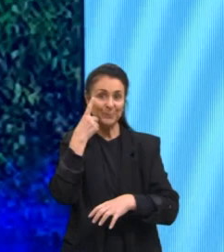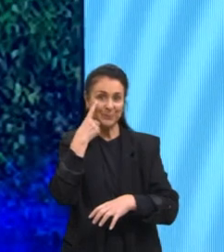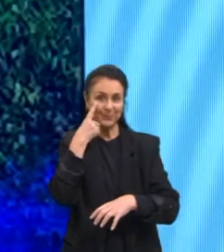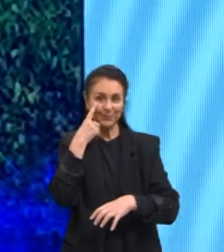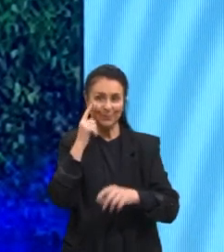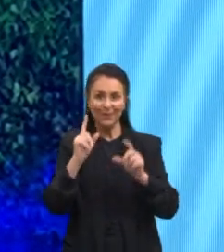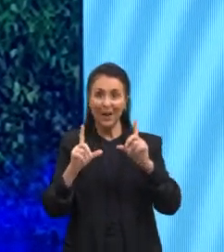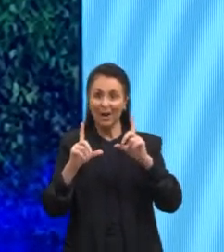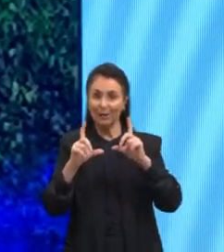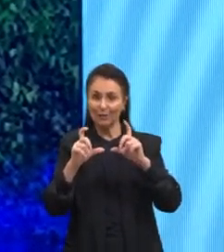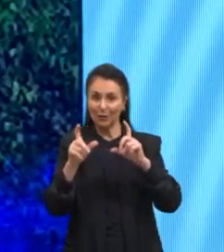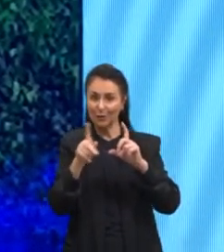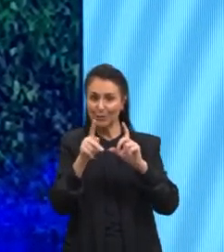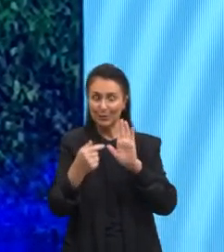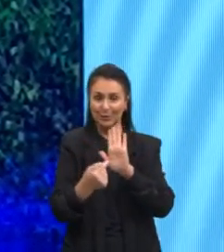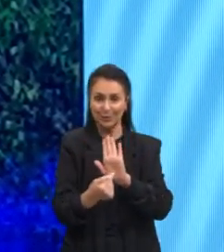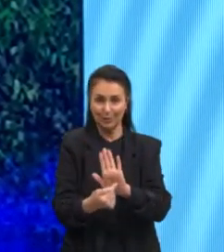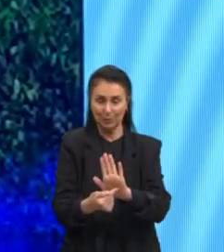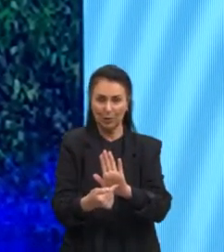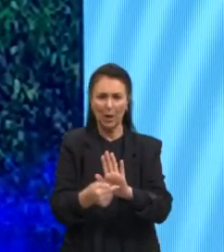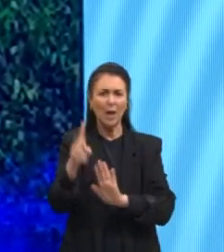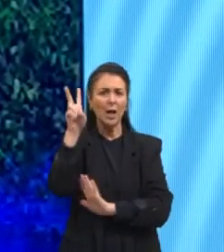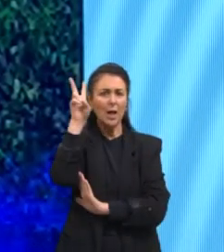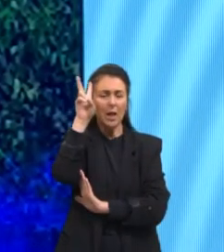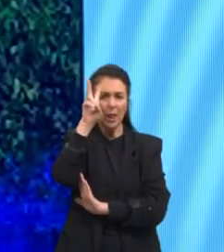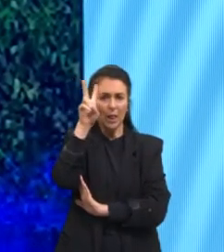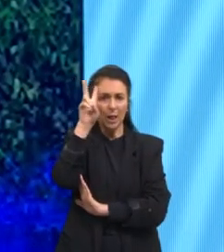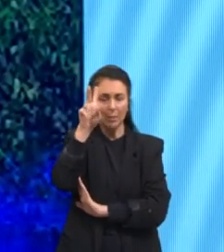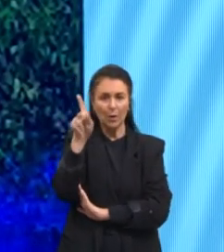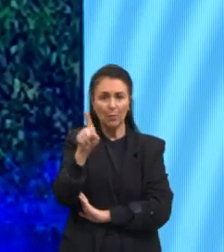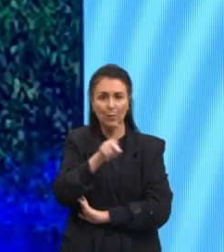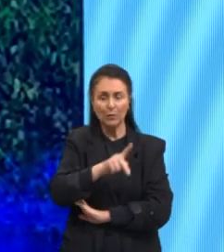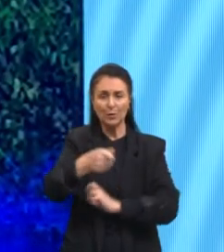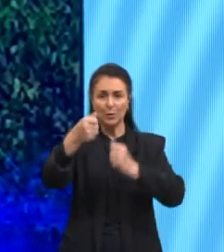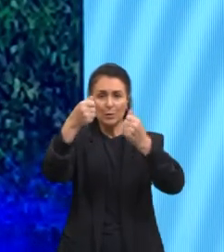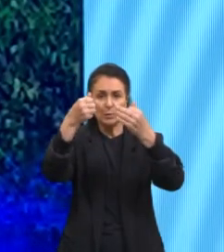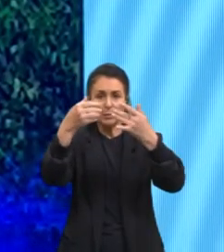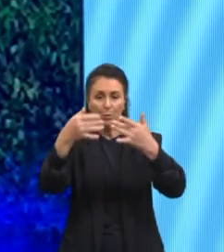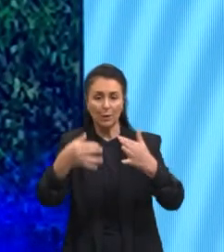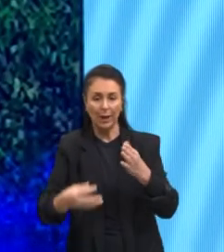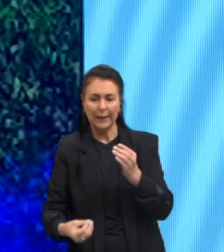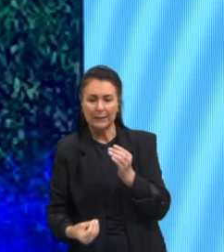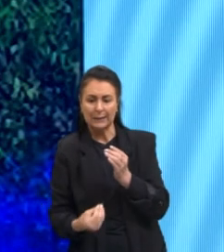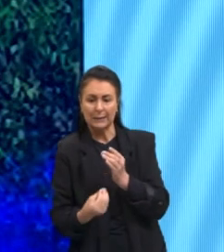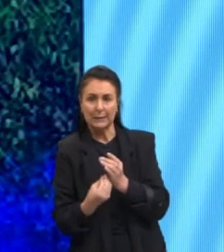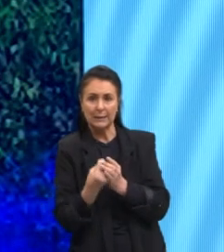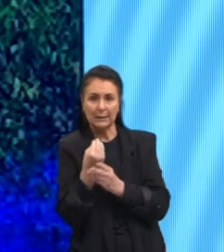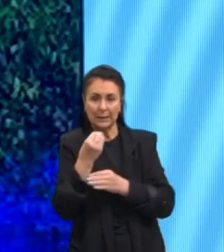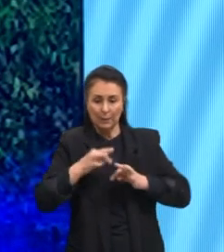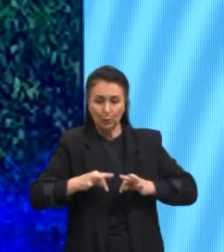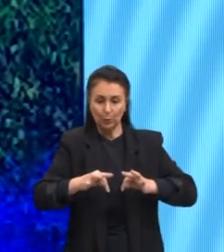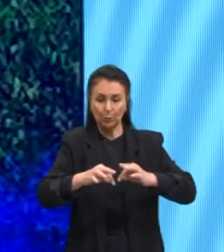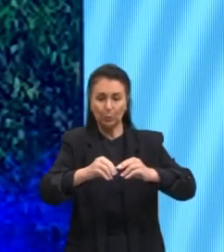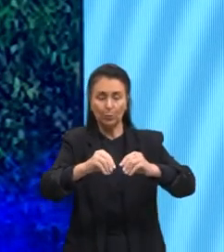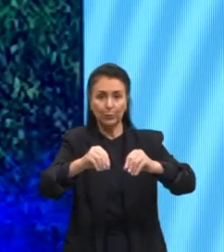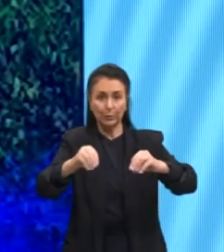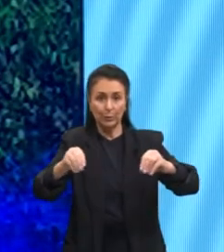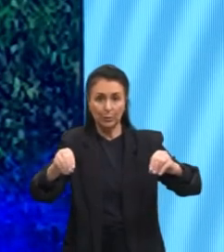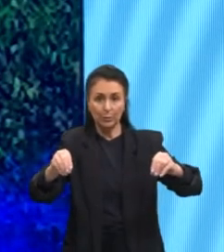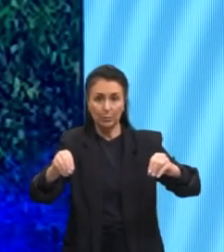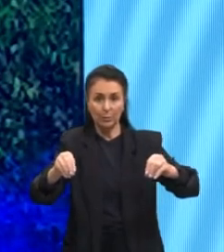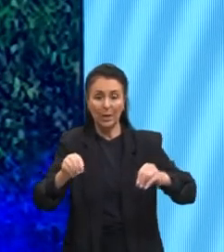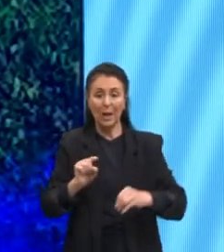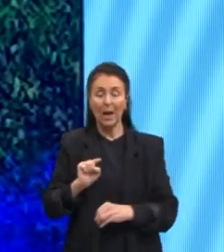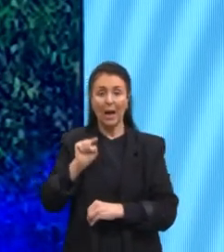né como é que ele forma lembra que a gente viu aqueles aquelas forças é de criação né do do território e justamente